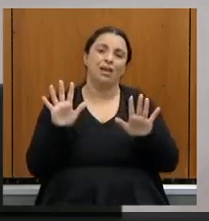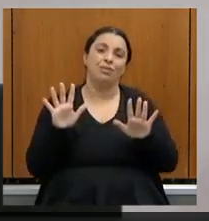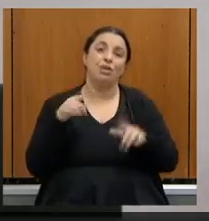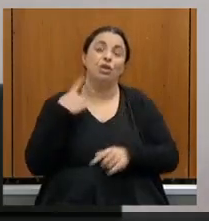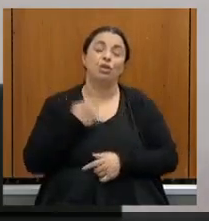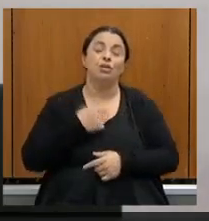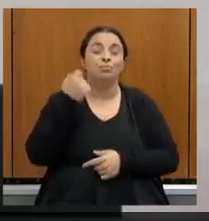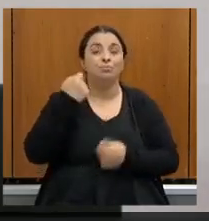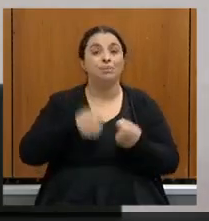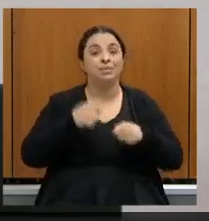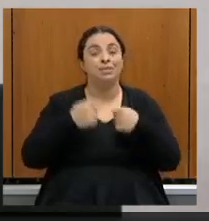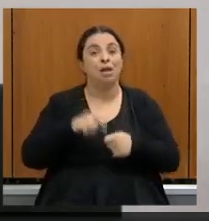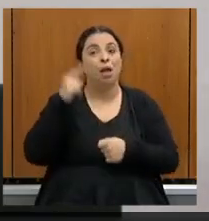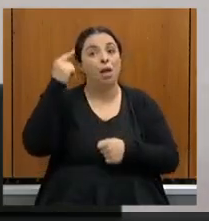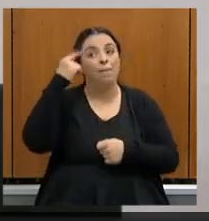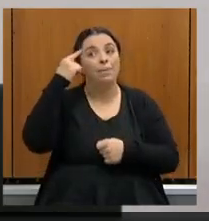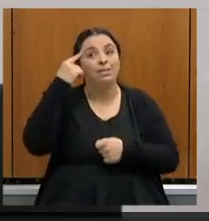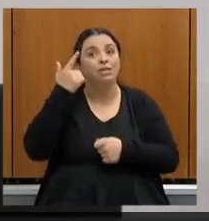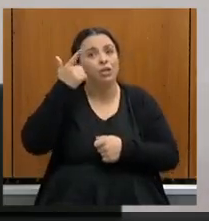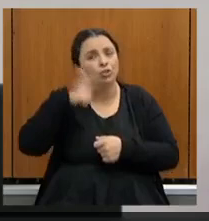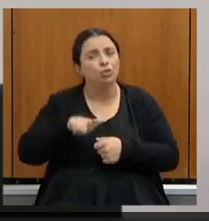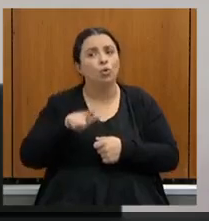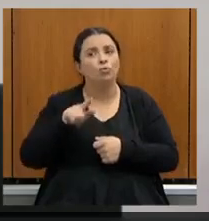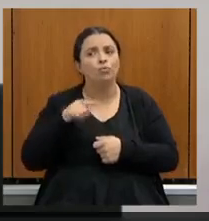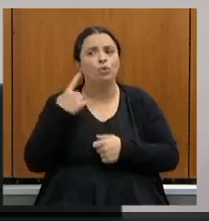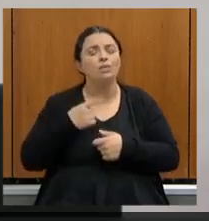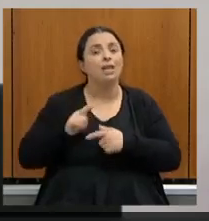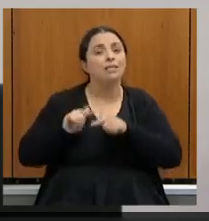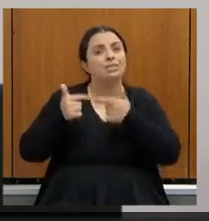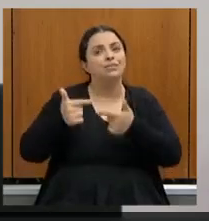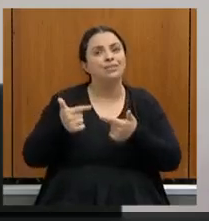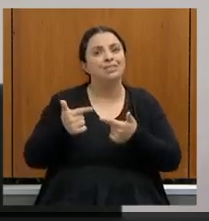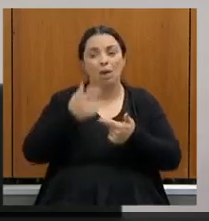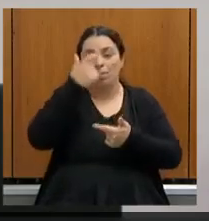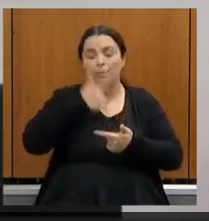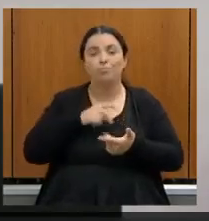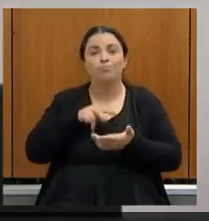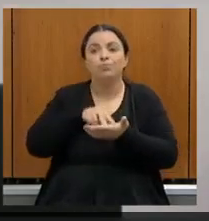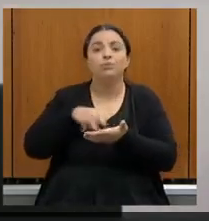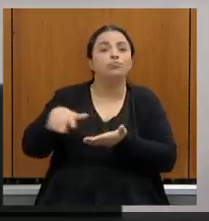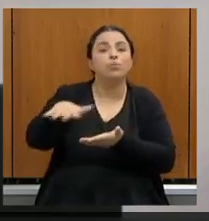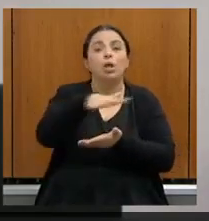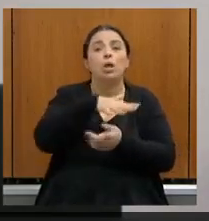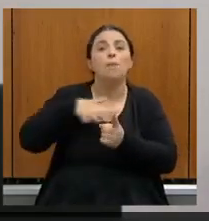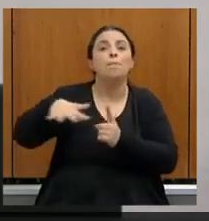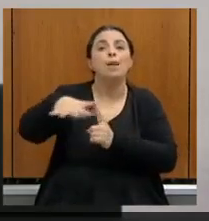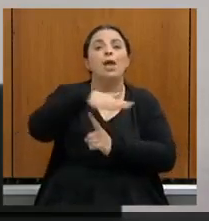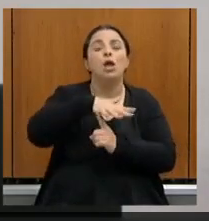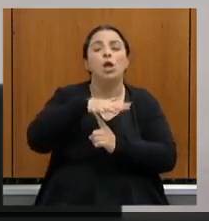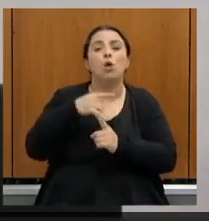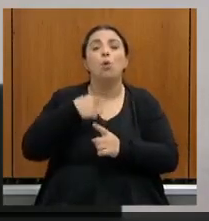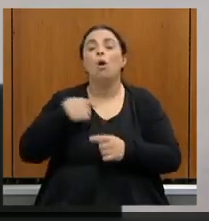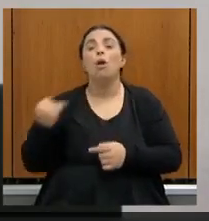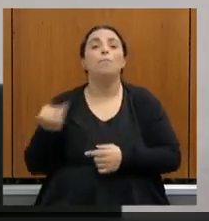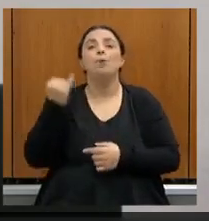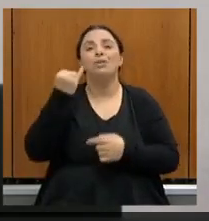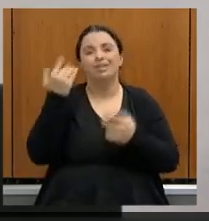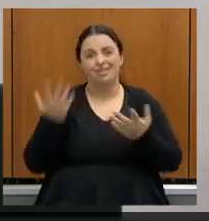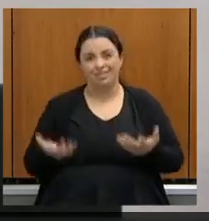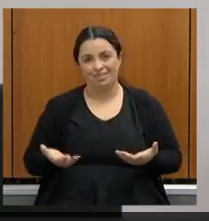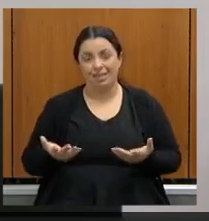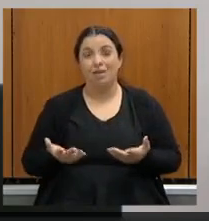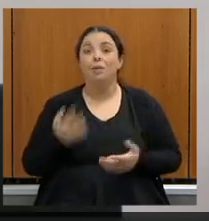as nossas ações a importância de cada um de nós no meio que vivemos e sobretudo